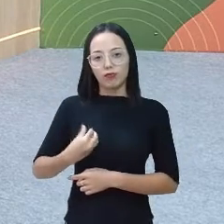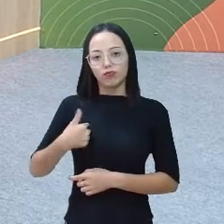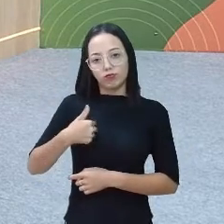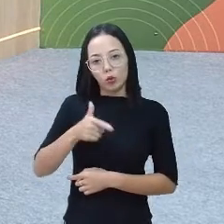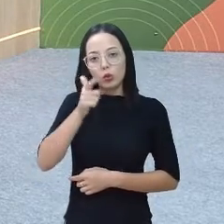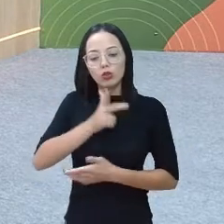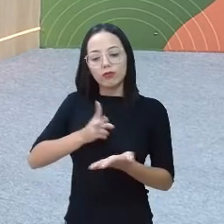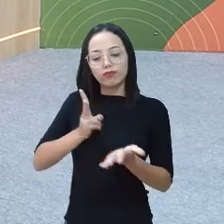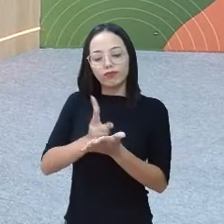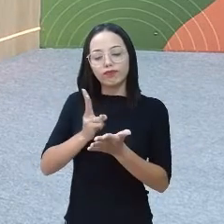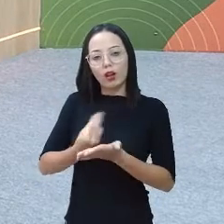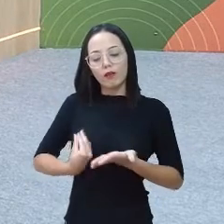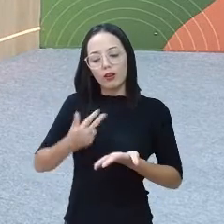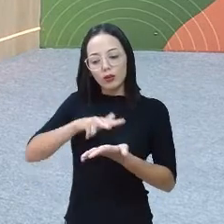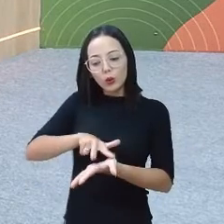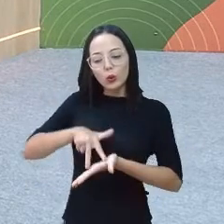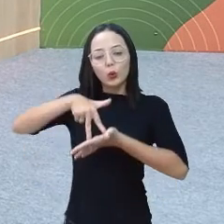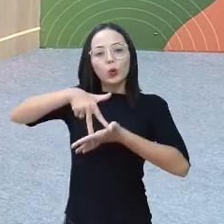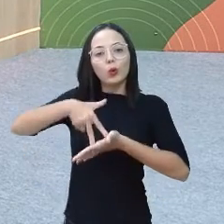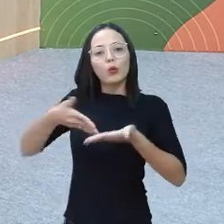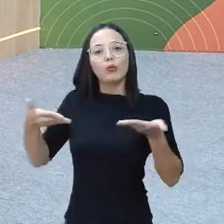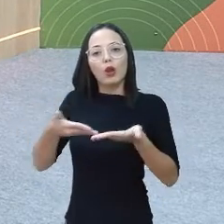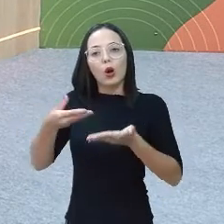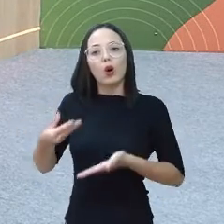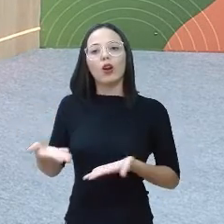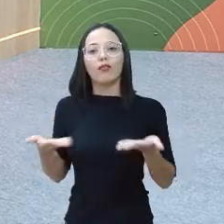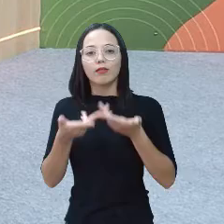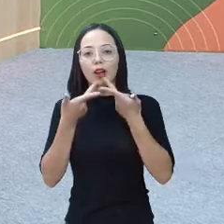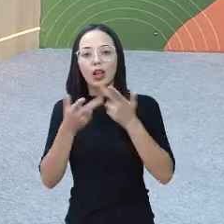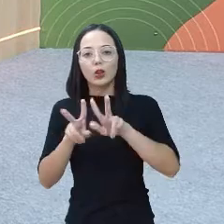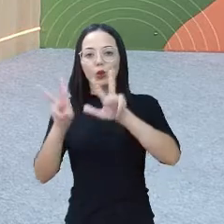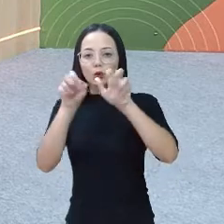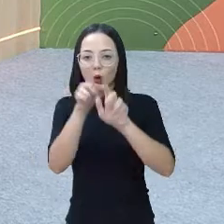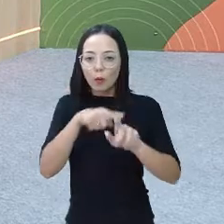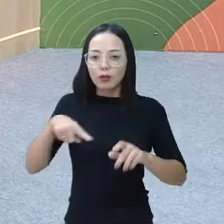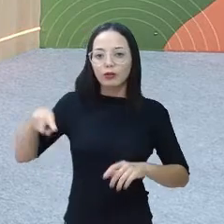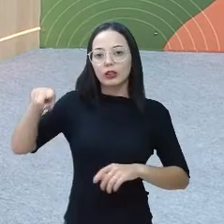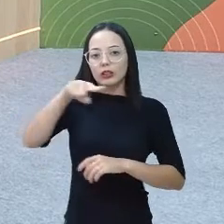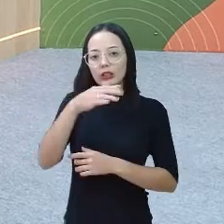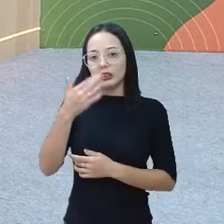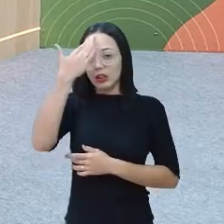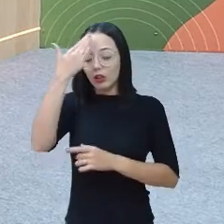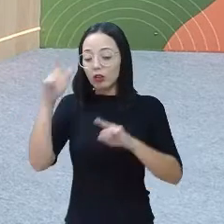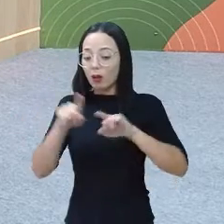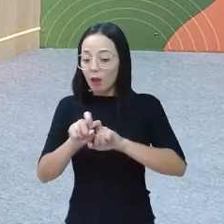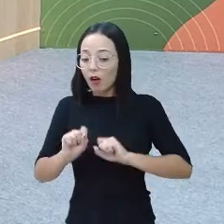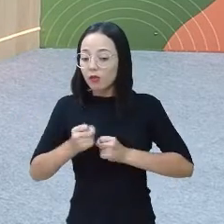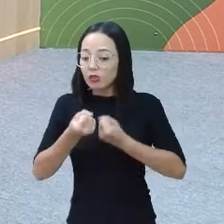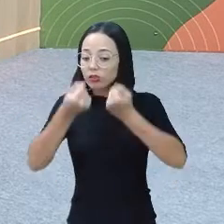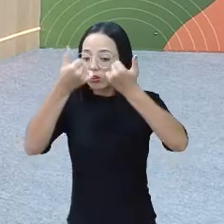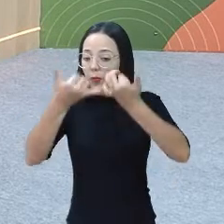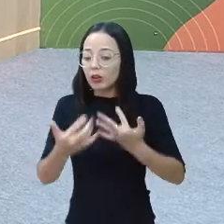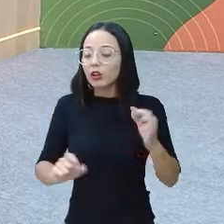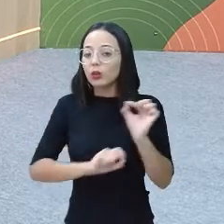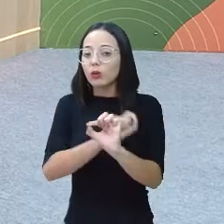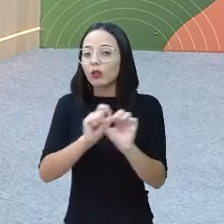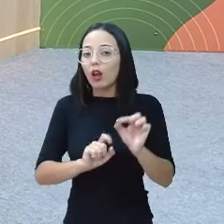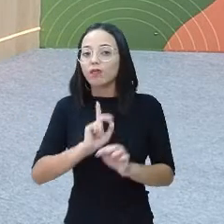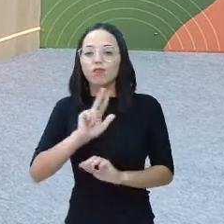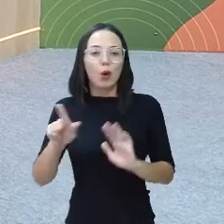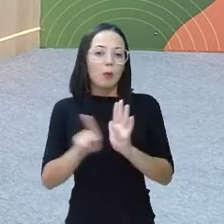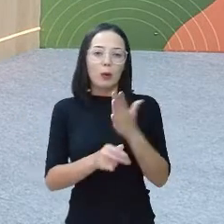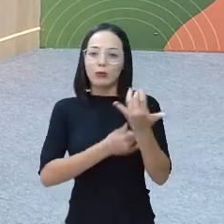me manter vivo e estar aqui hoje falando disso para vocês e reforçando de que não